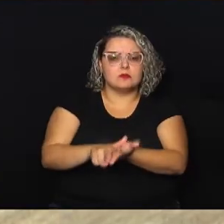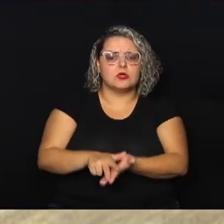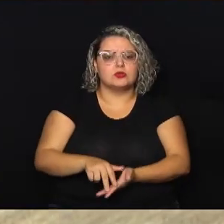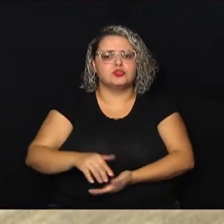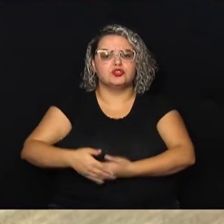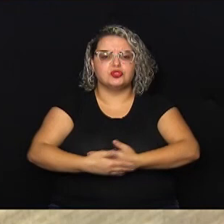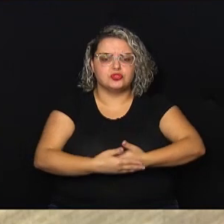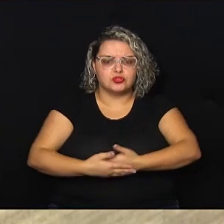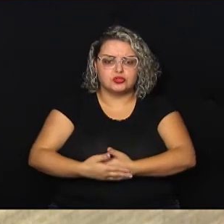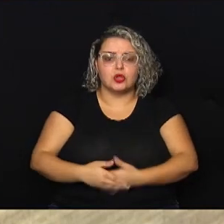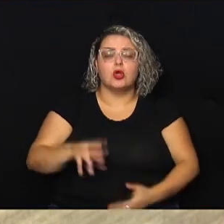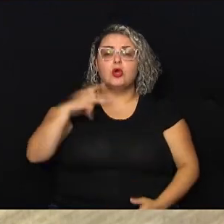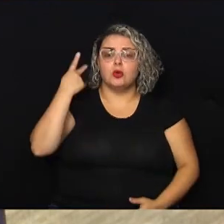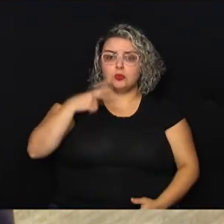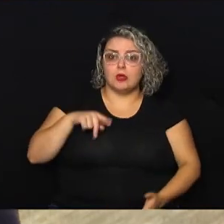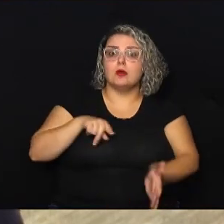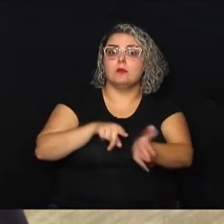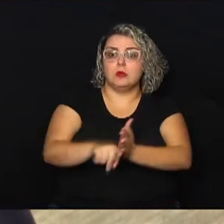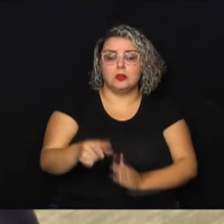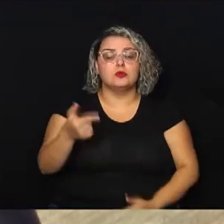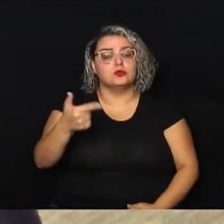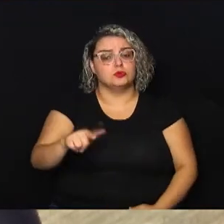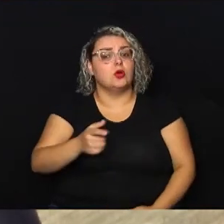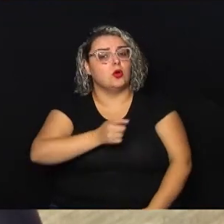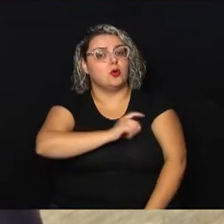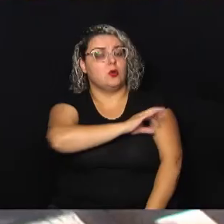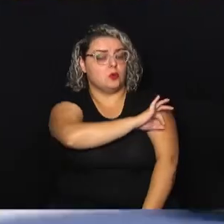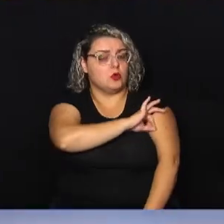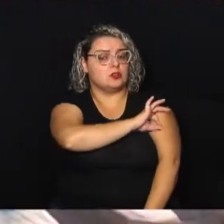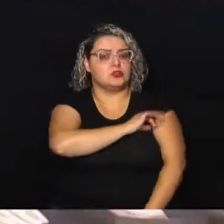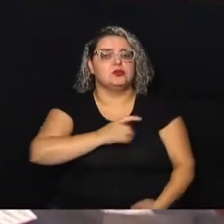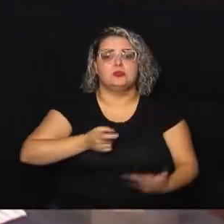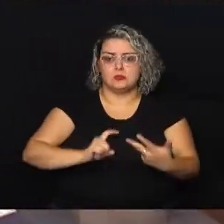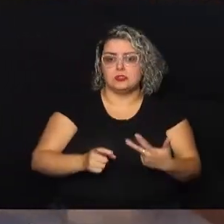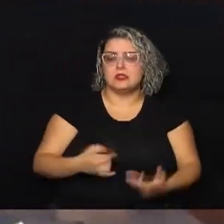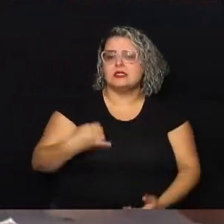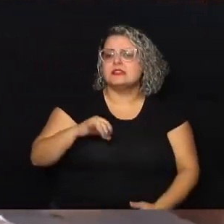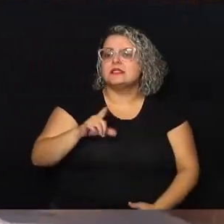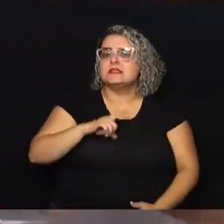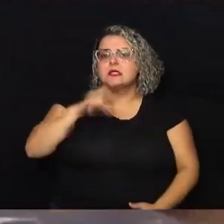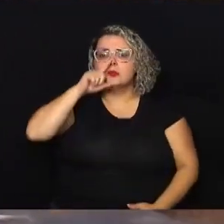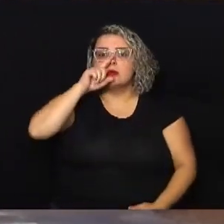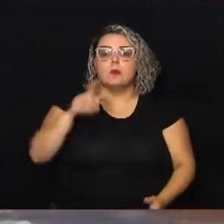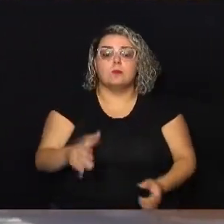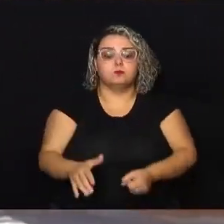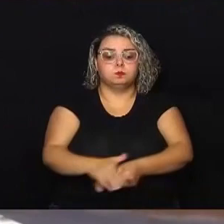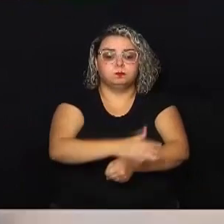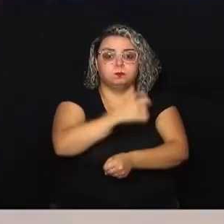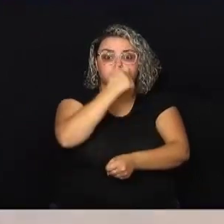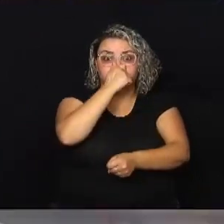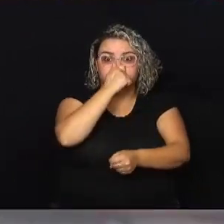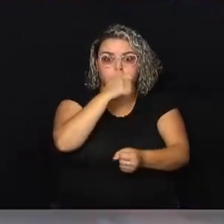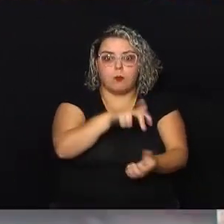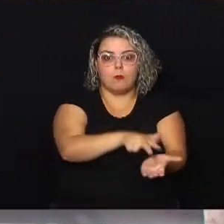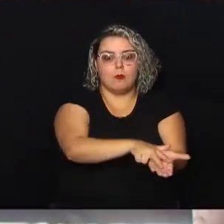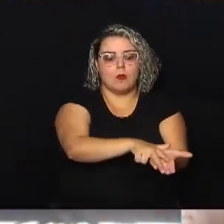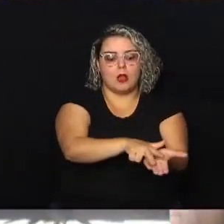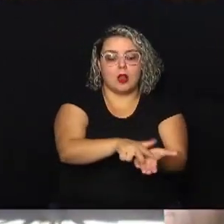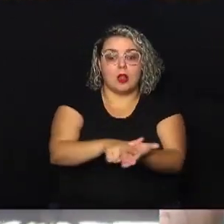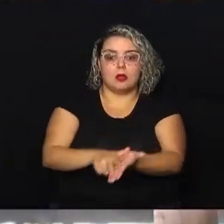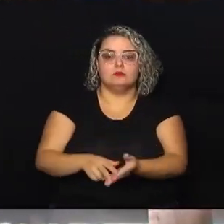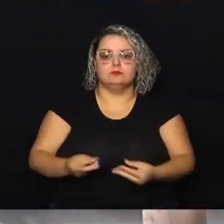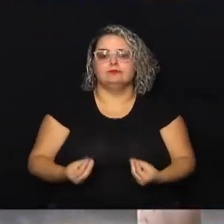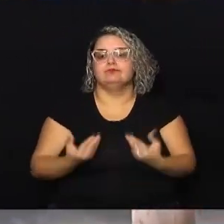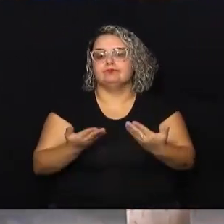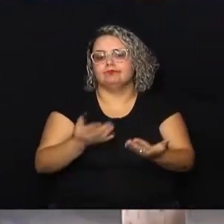O parlamentar pergunta ainda ao Executivo se há risco de superlotação em razão da sobrecarga imposta a